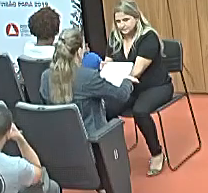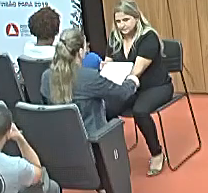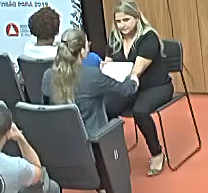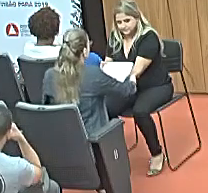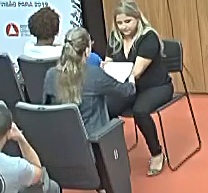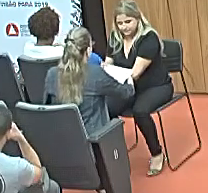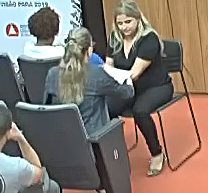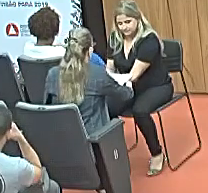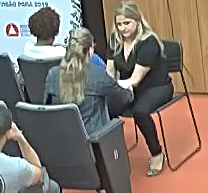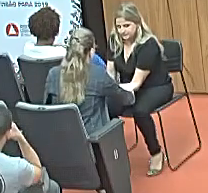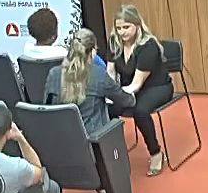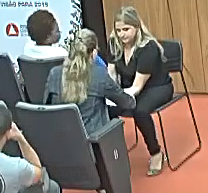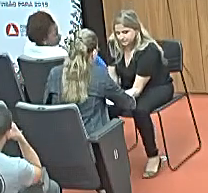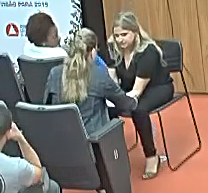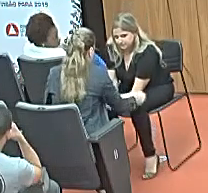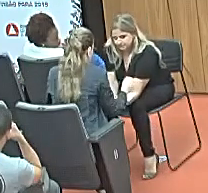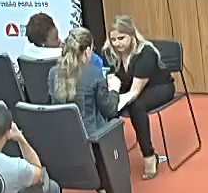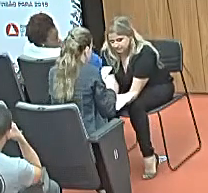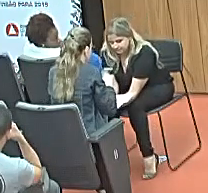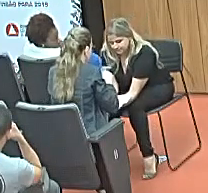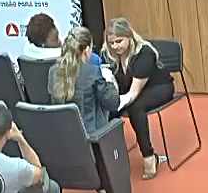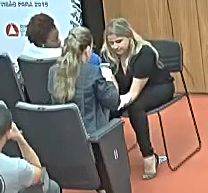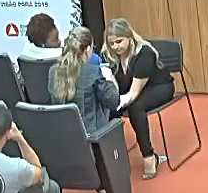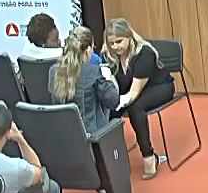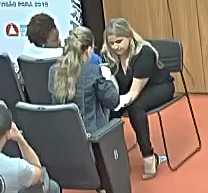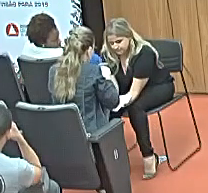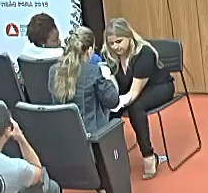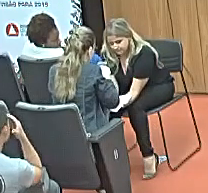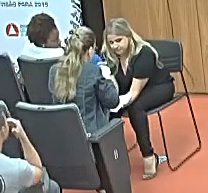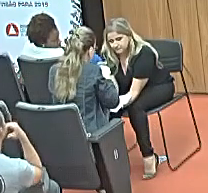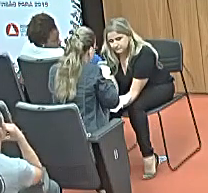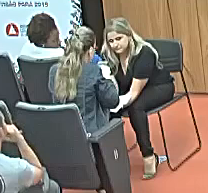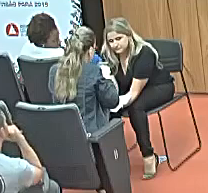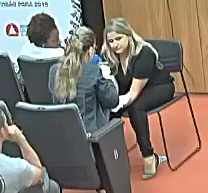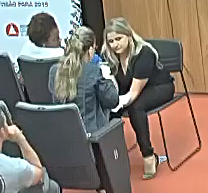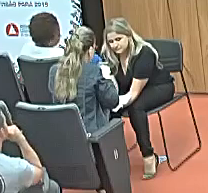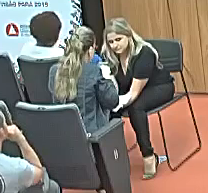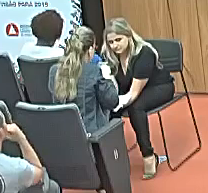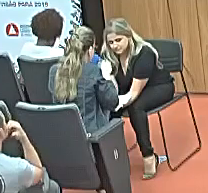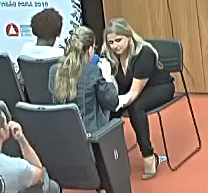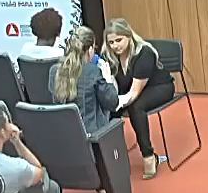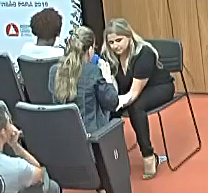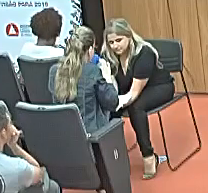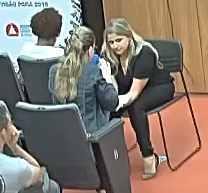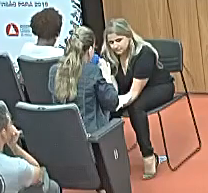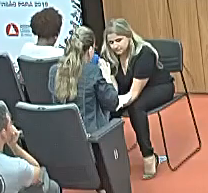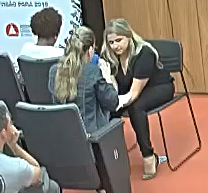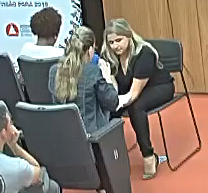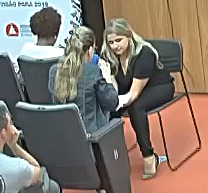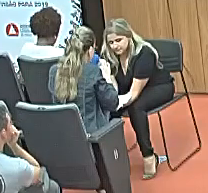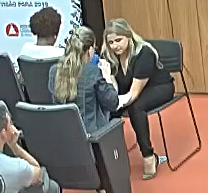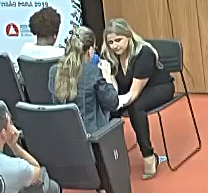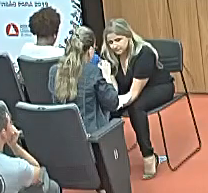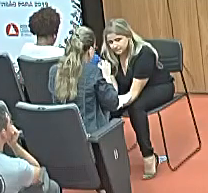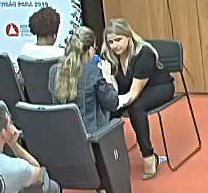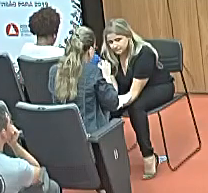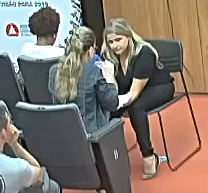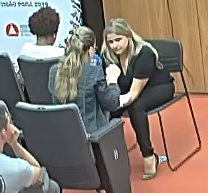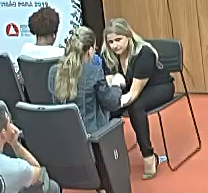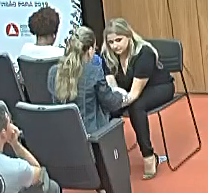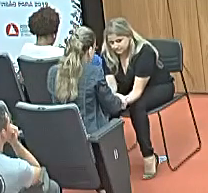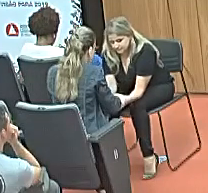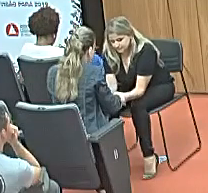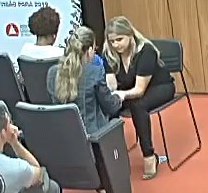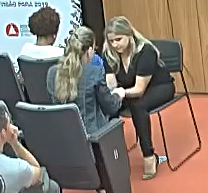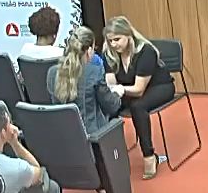criminalidade 726 acesso à justiça as principais intervenções sugeridas pelo grupo foram